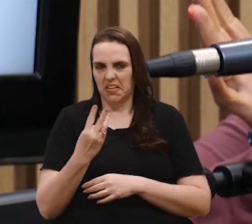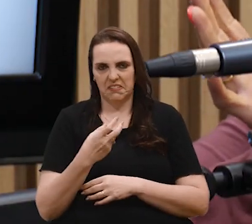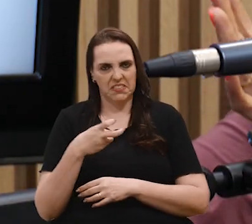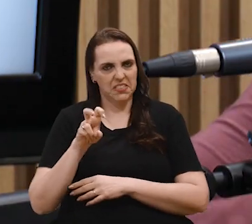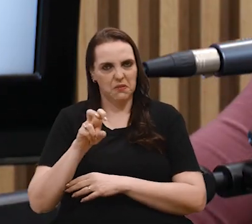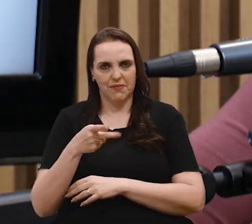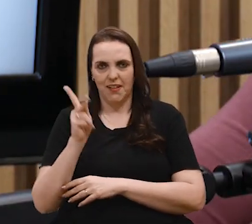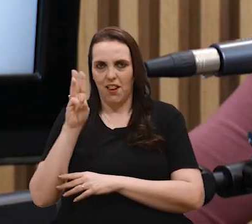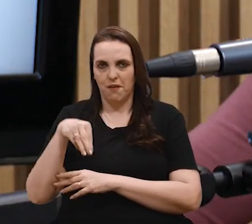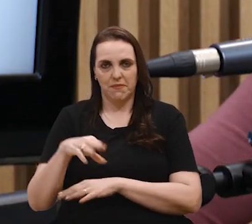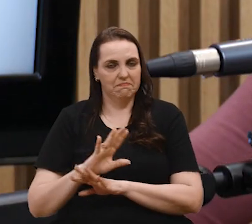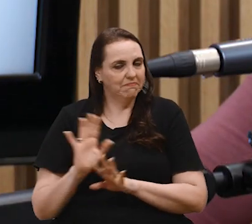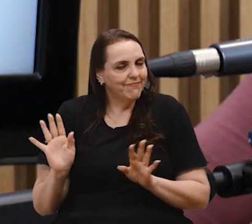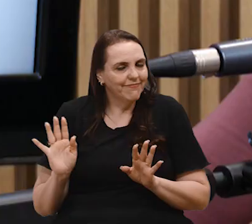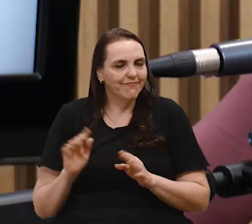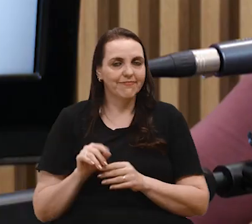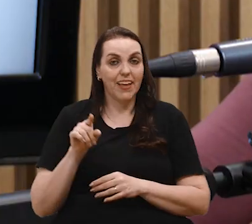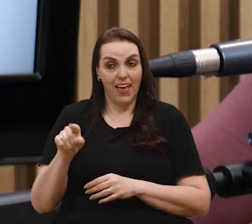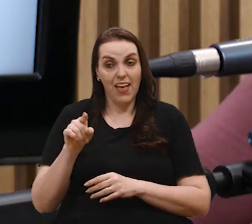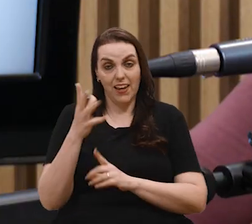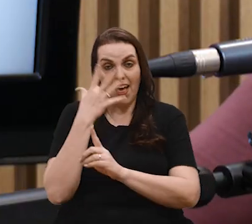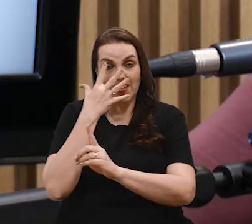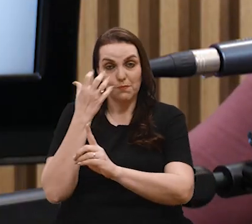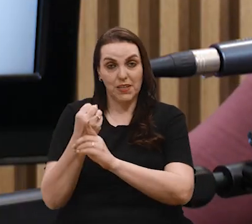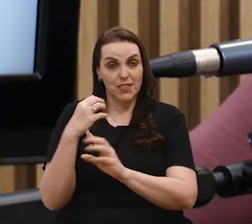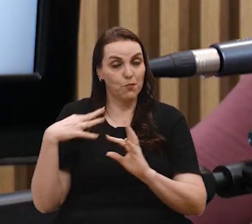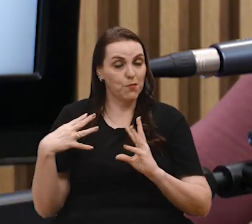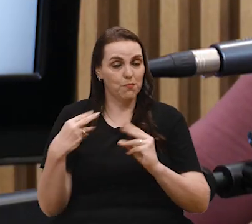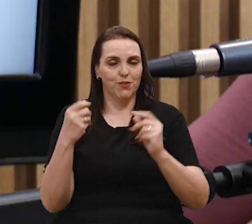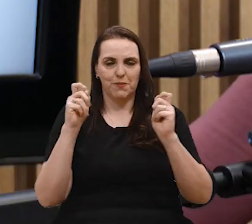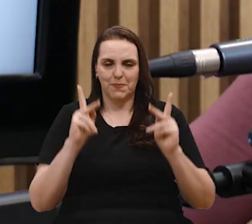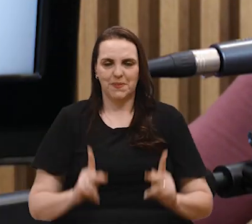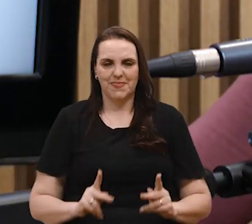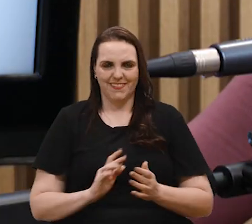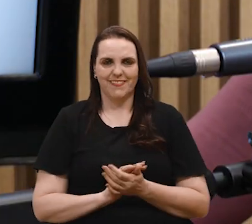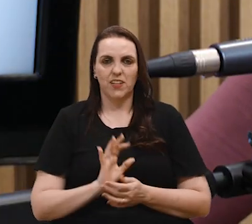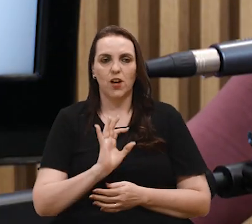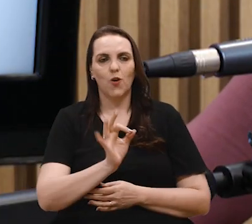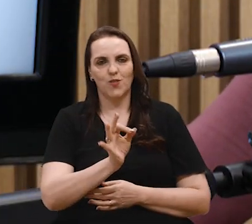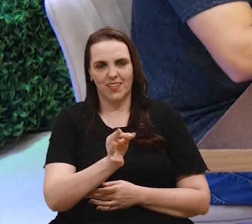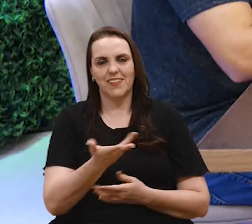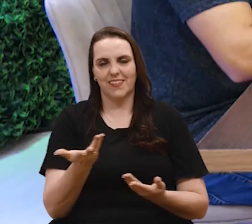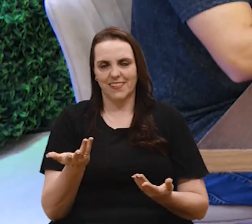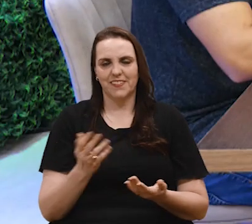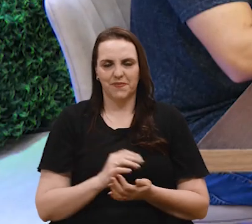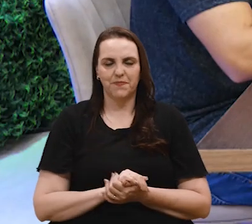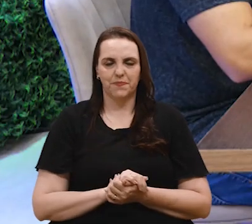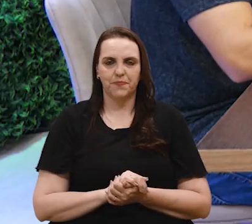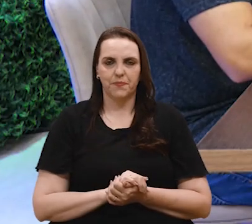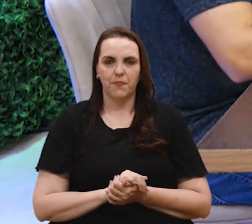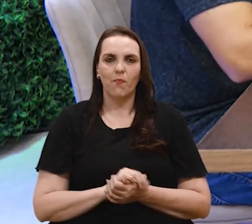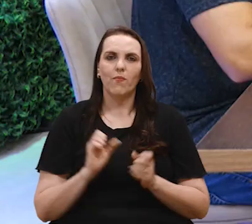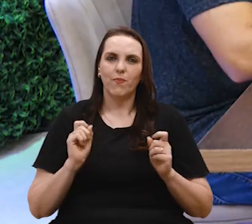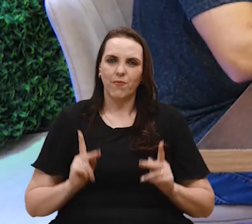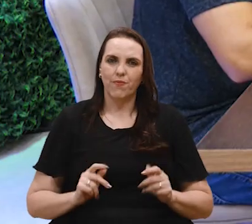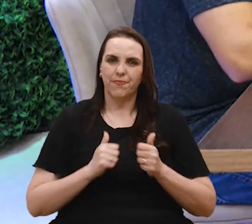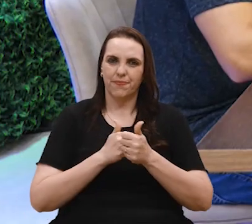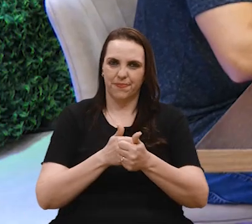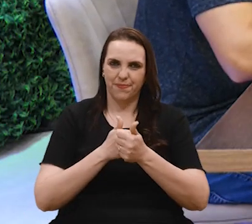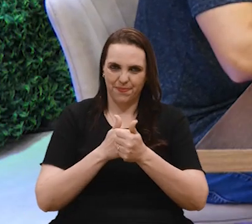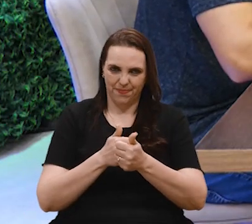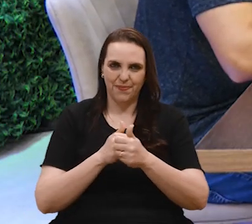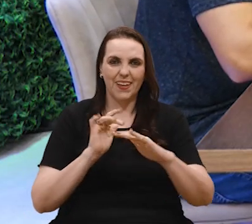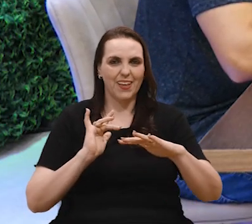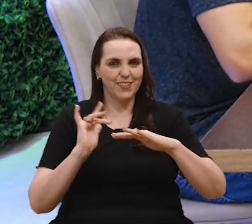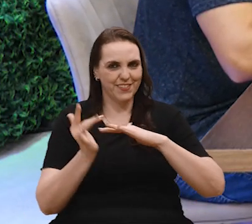5 quilômetros. Mas ele está servindo de inspiração para muita gente mesmo. Claro, com certeza. Isso ajuda, sim. Ajuda. E quem acompanha, né? Tu falou que